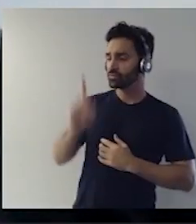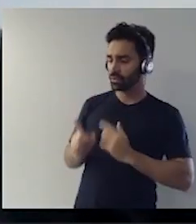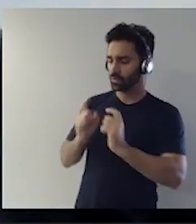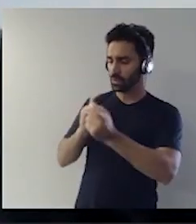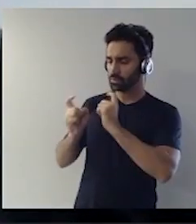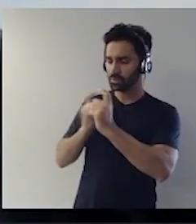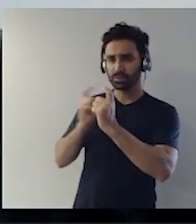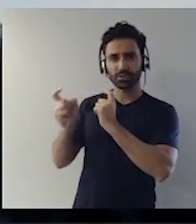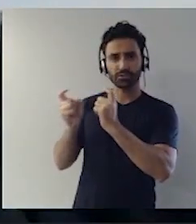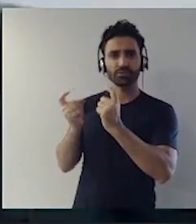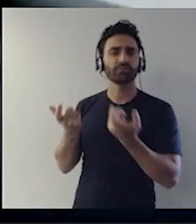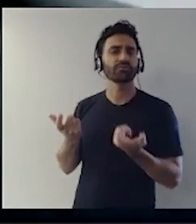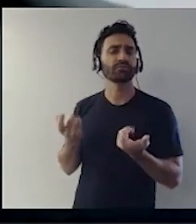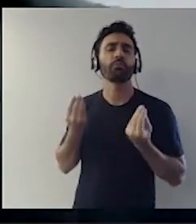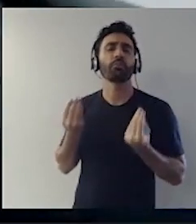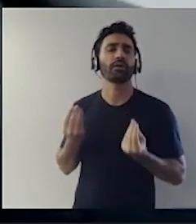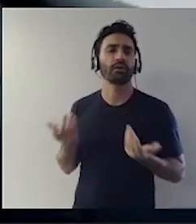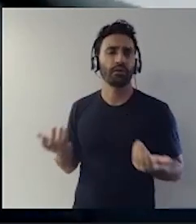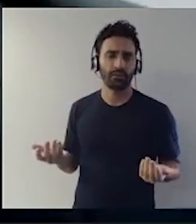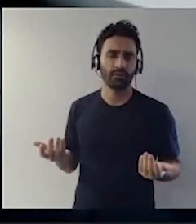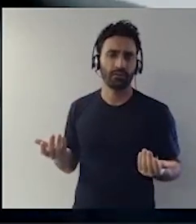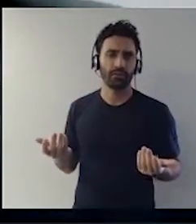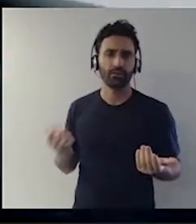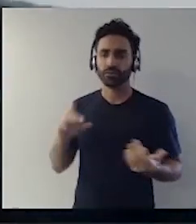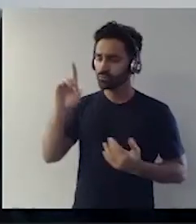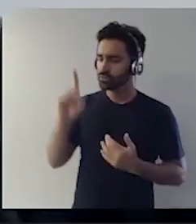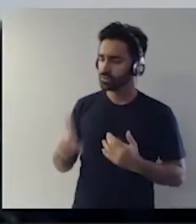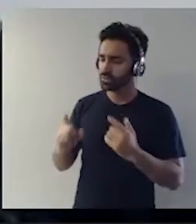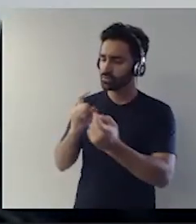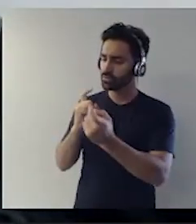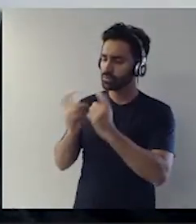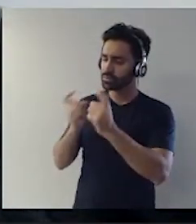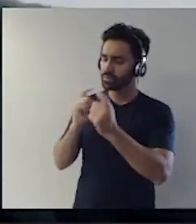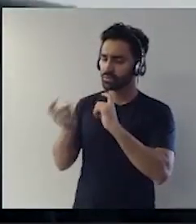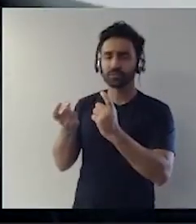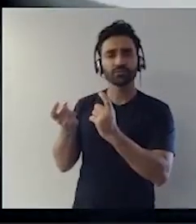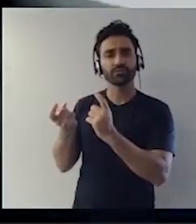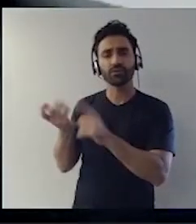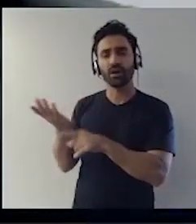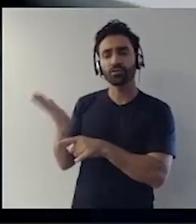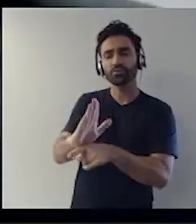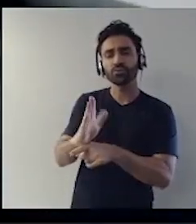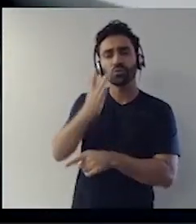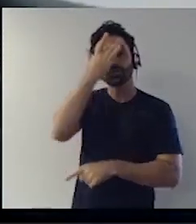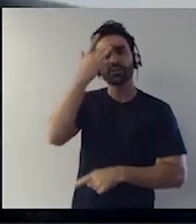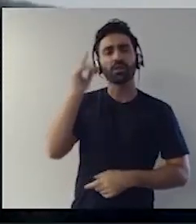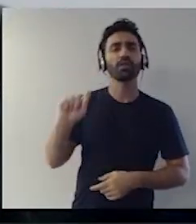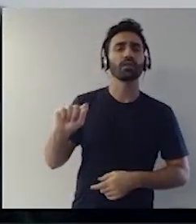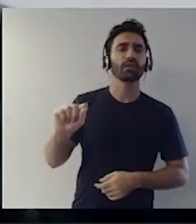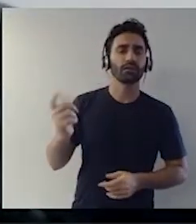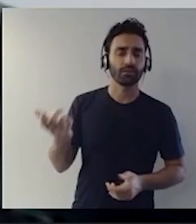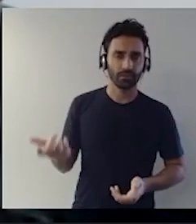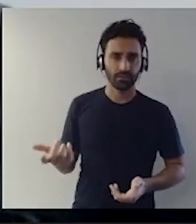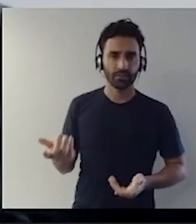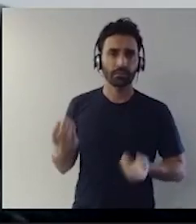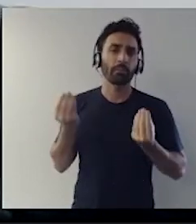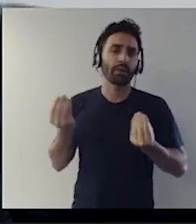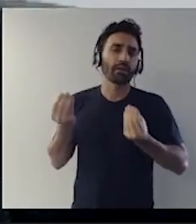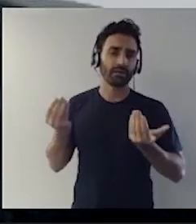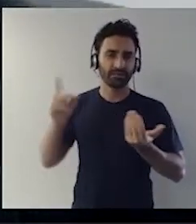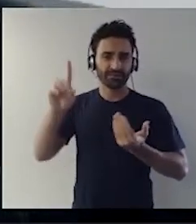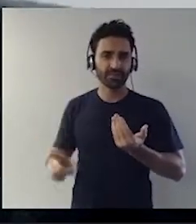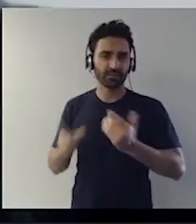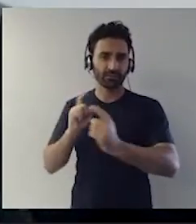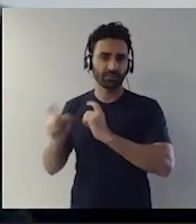administrativo pós-Constituição de 88 e a quem ele deve servir? Qual é a funcionalidade do direito administrativo? E eu não